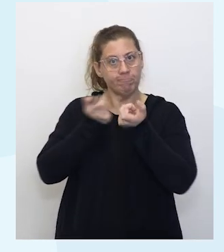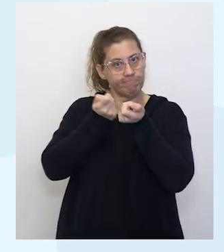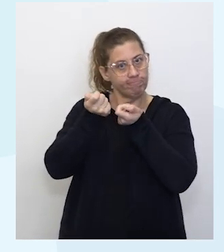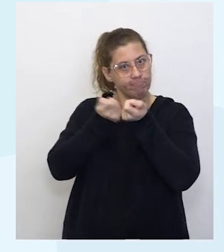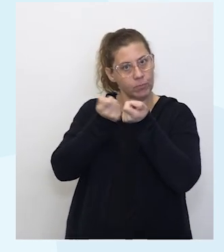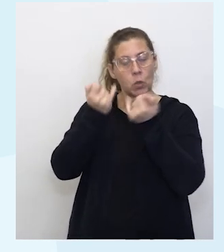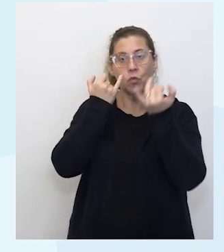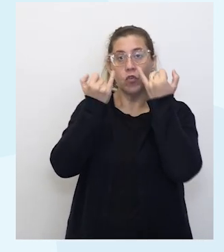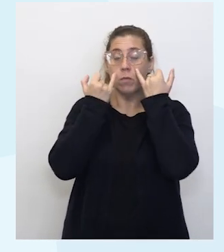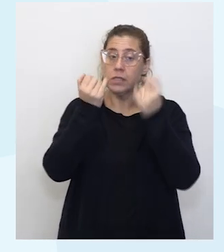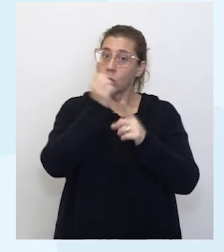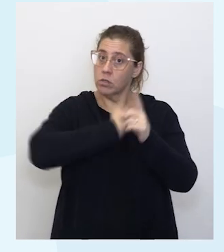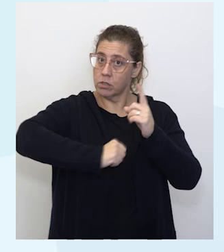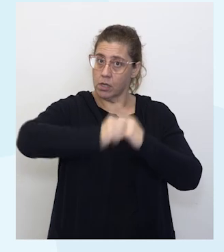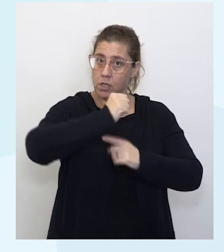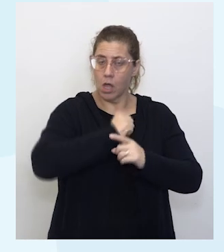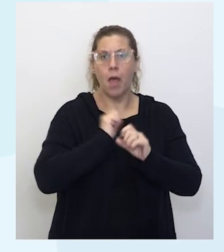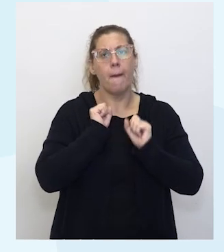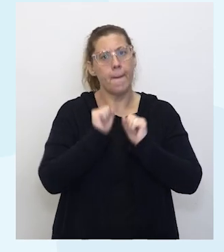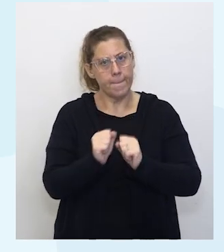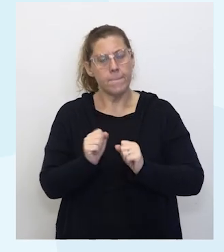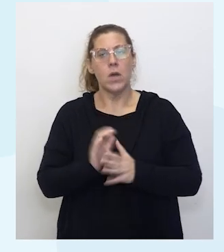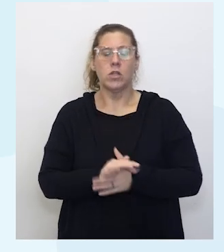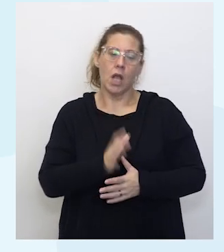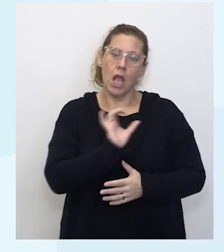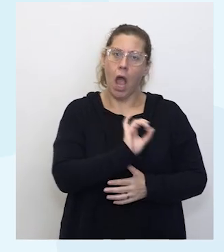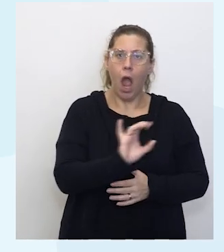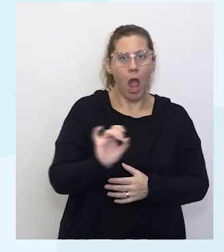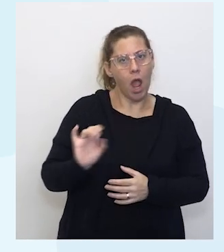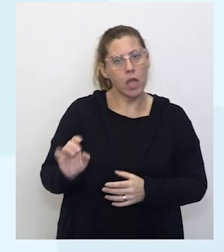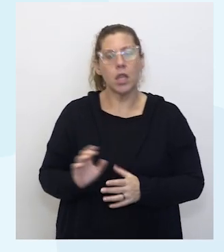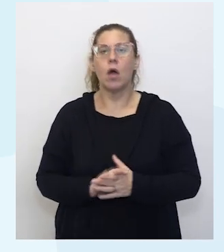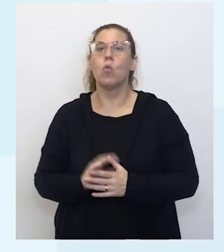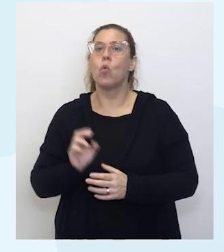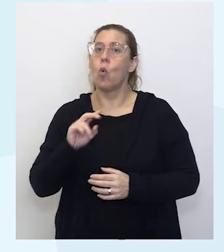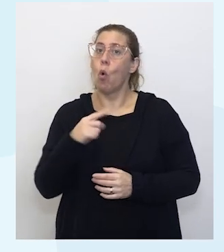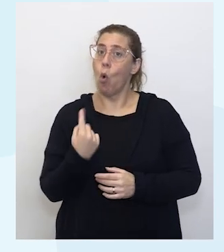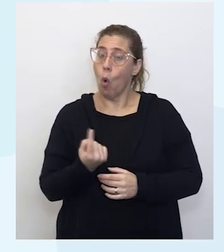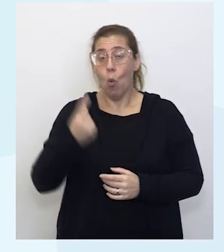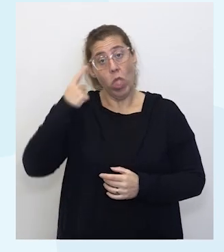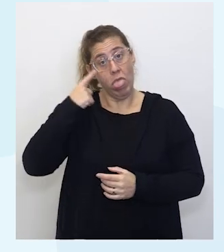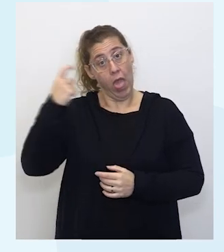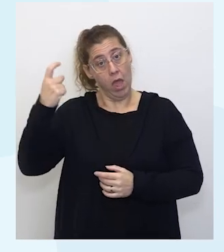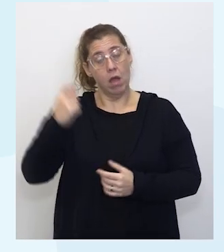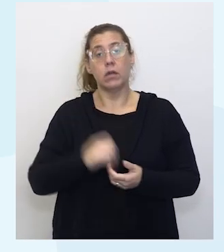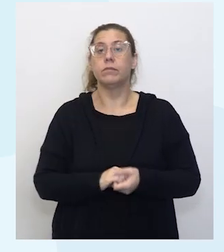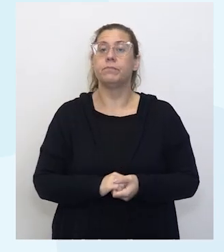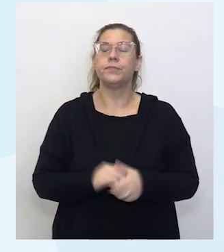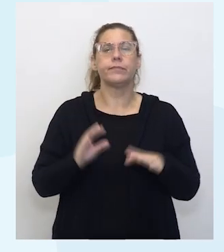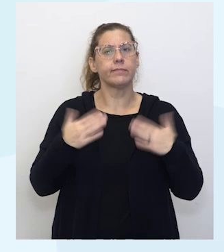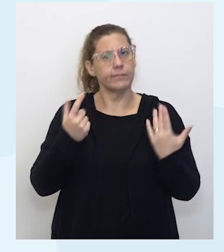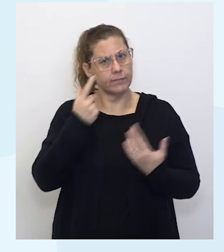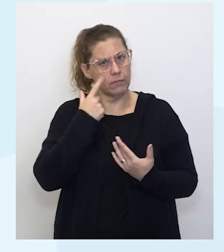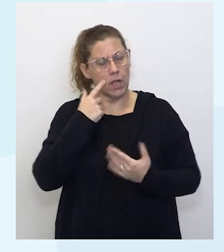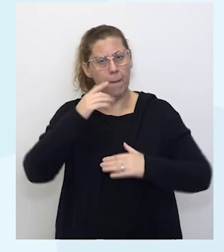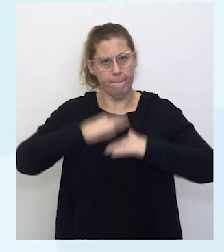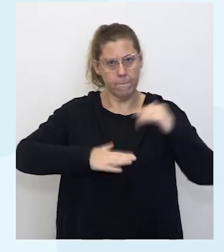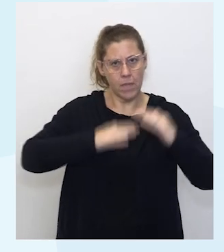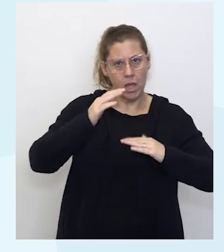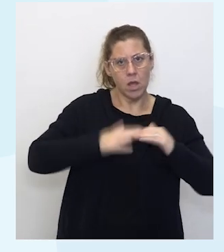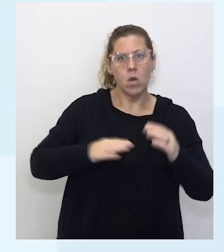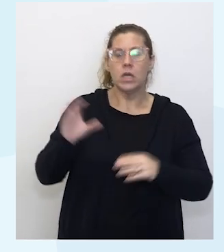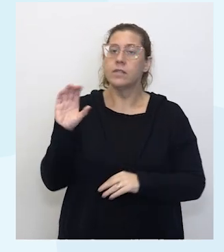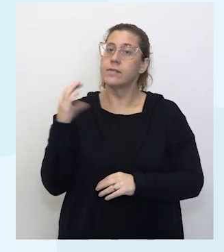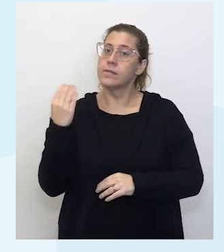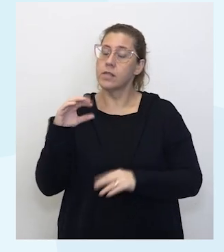de informação na sociedade. Pode ser imparcial, tendenciosa e ideológica, tá? Então, a gente tem a habilidade aí de